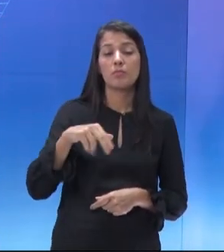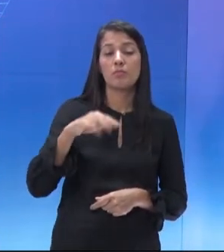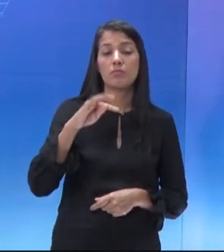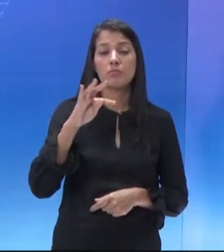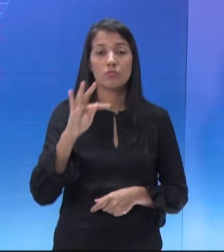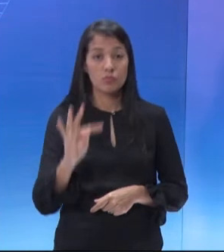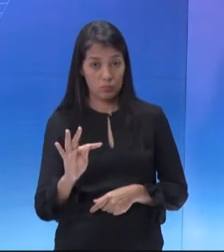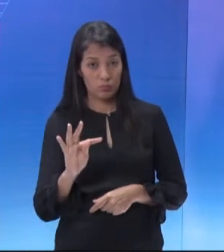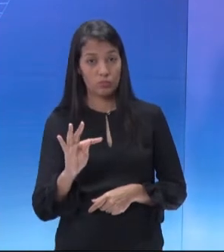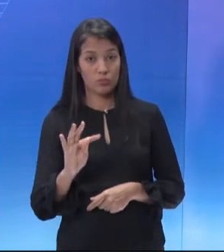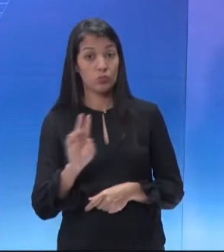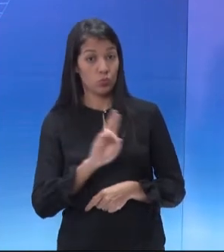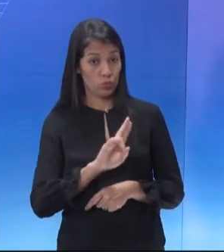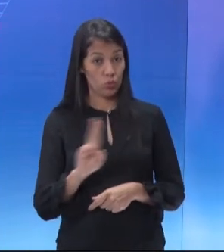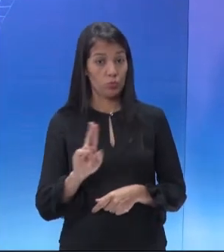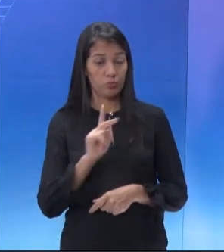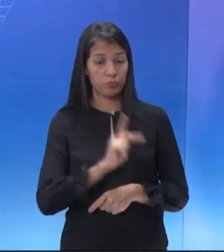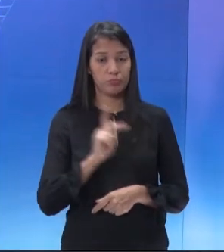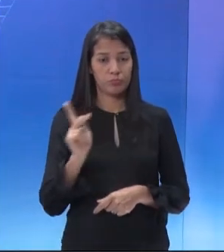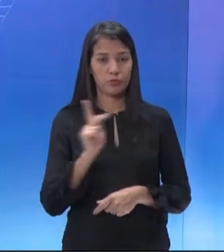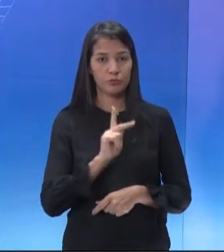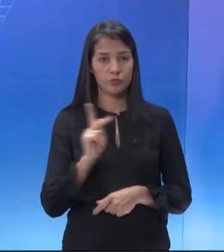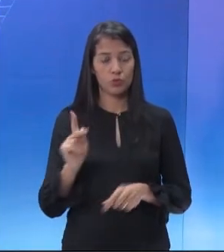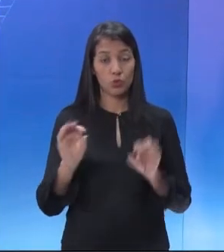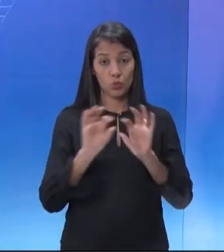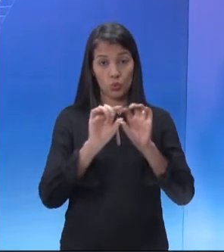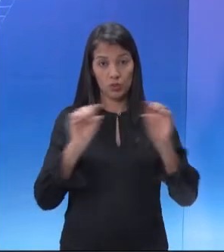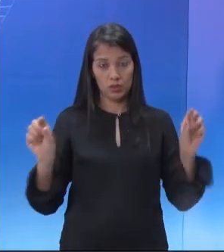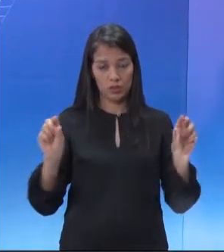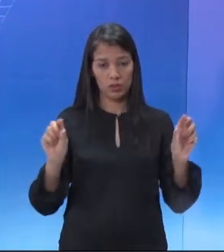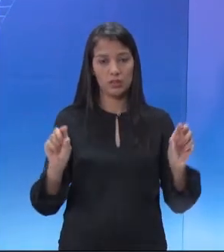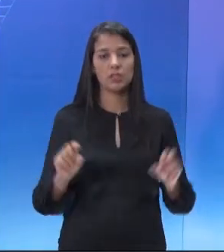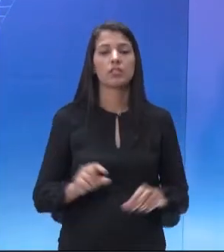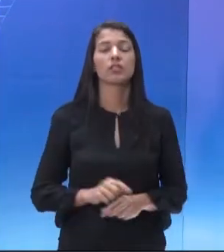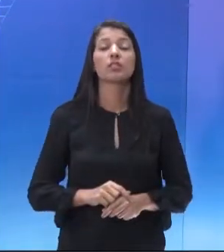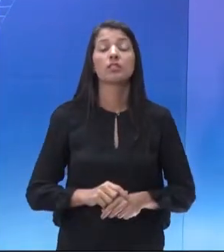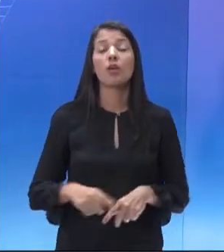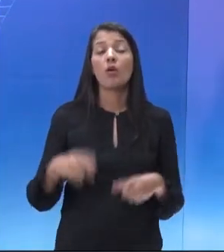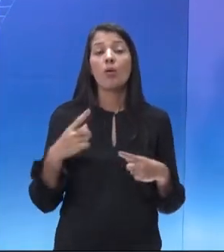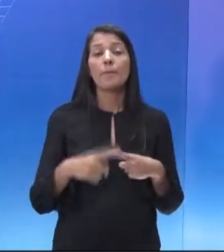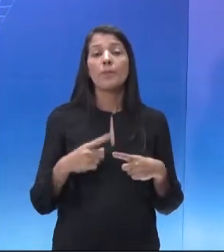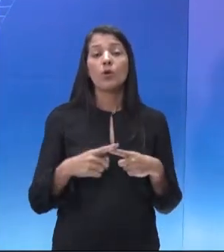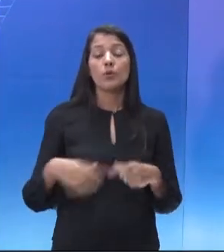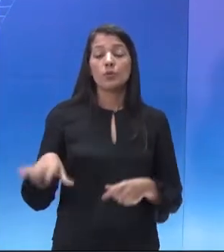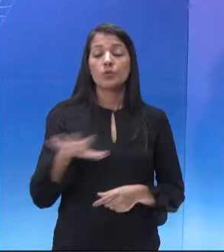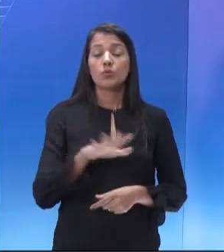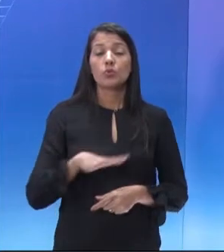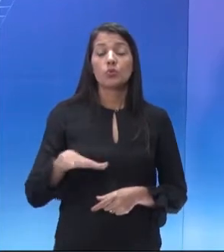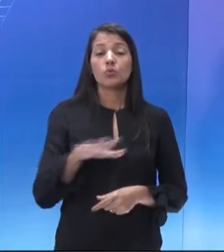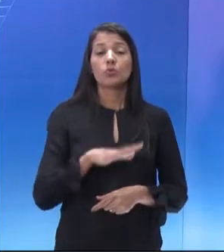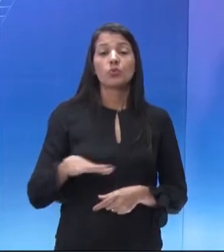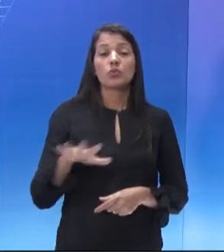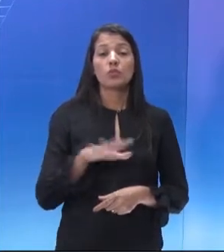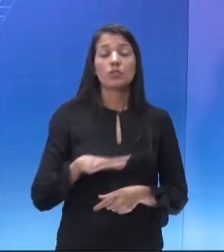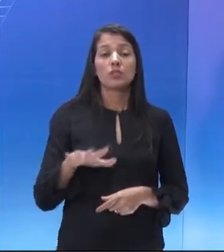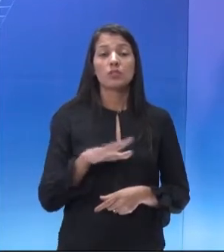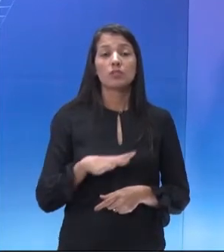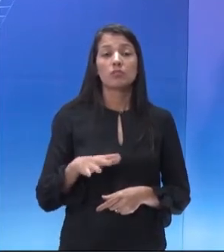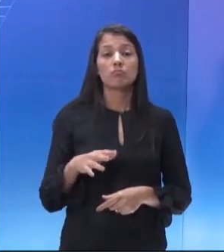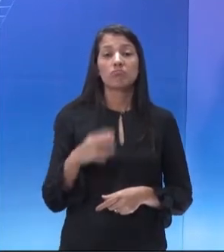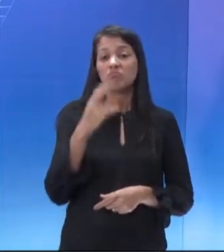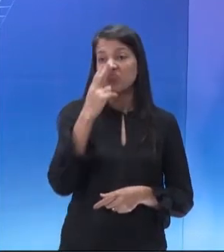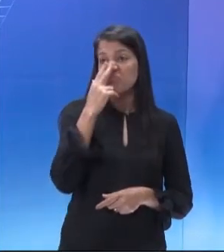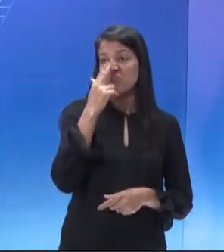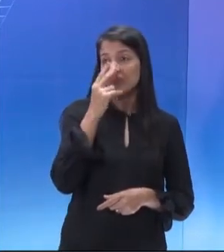Nesses últimos anos, nós temos tratado de modernidade líquida, a sociedade tem sido líquida, o comportamento da